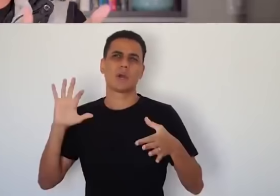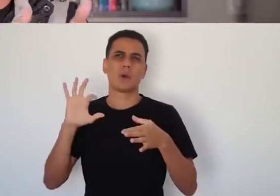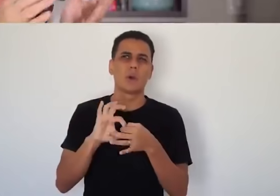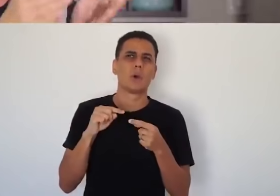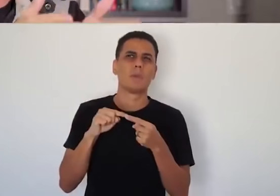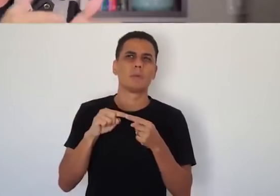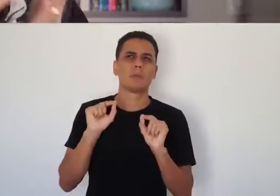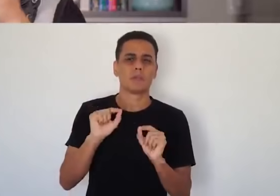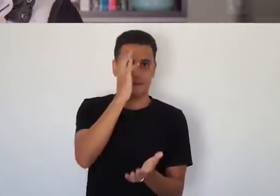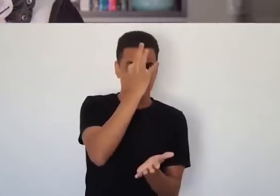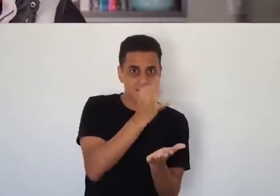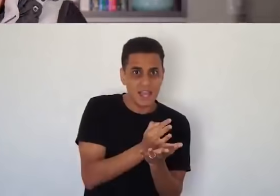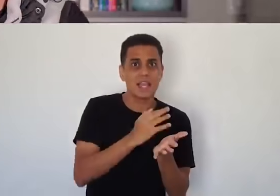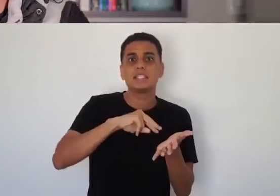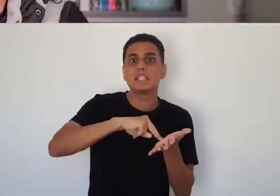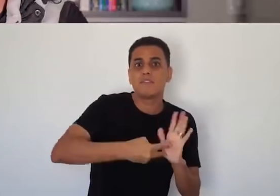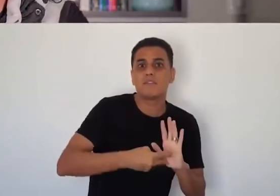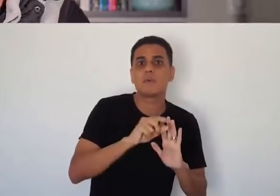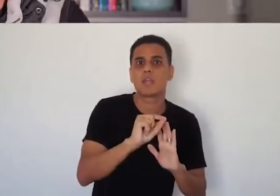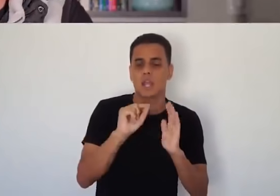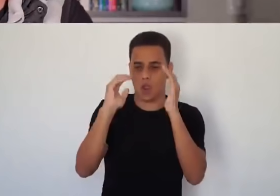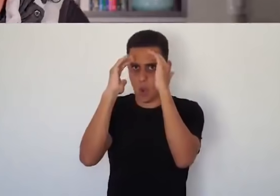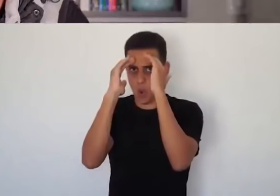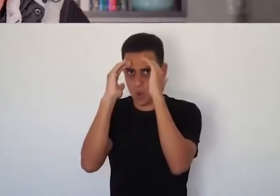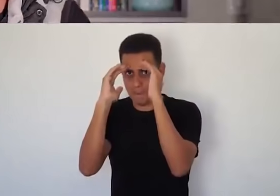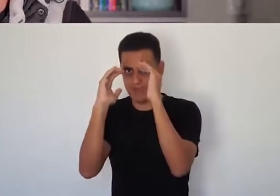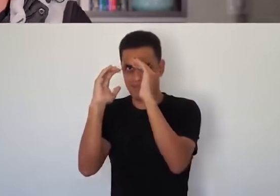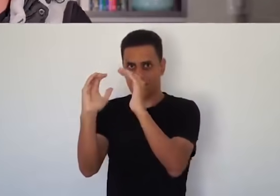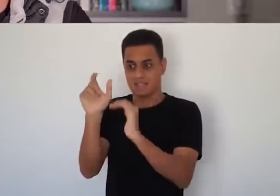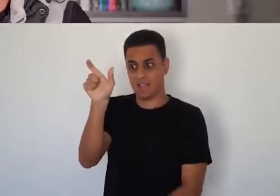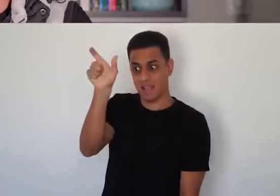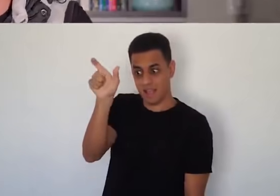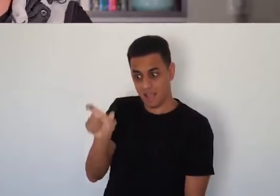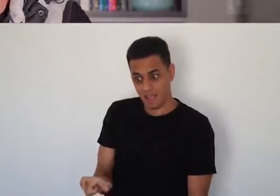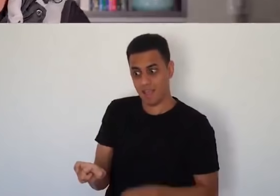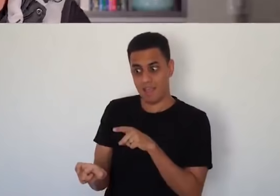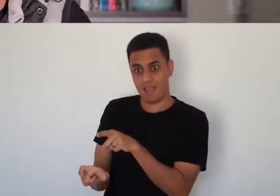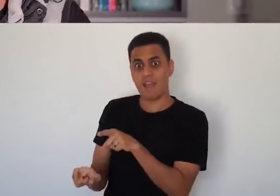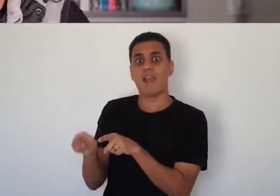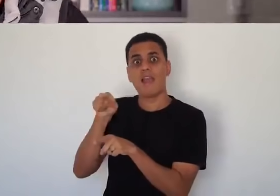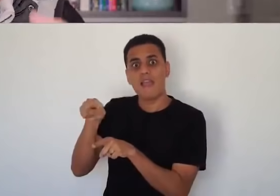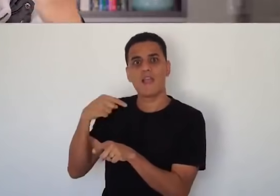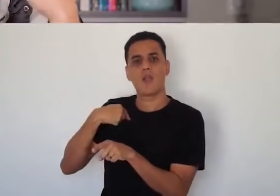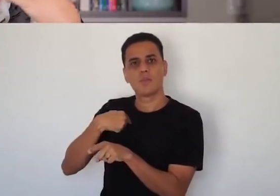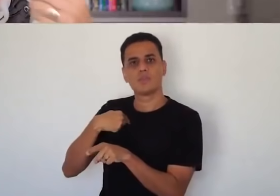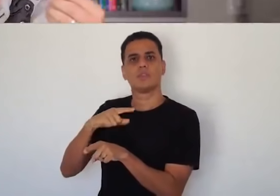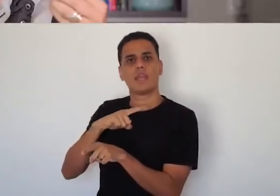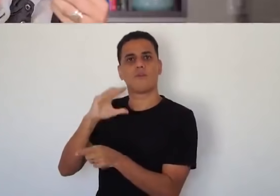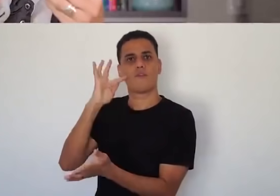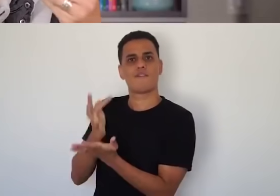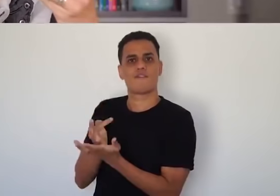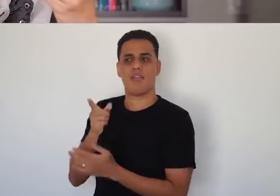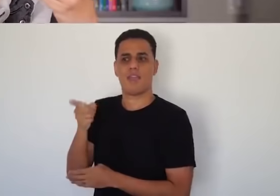obedeço a Ele e a tudo aquilo que Ele me orienta, não é? Aquilo que Ele me instrui. Então, a lei,